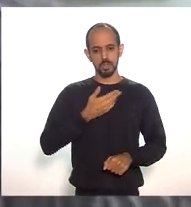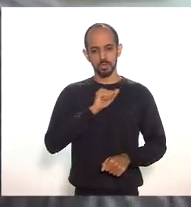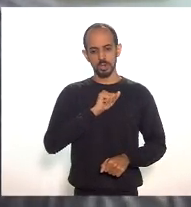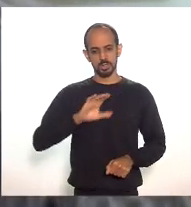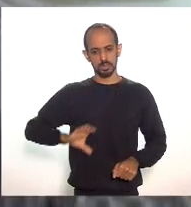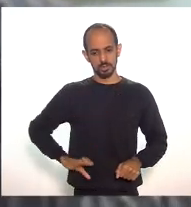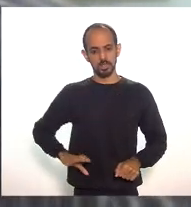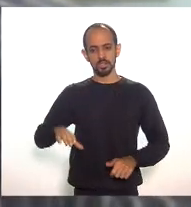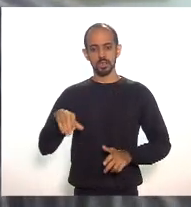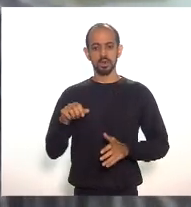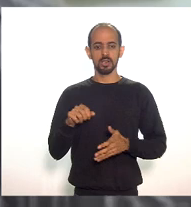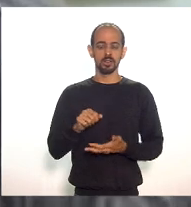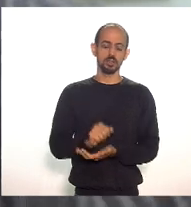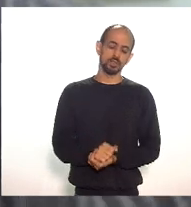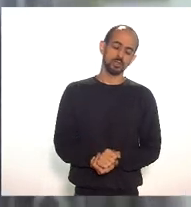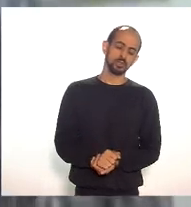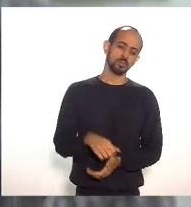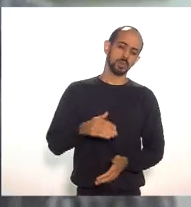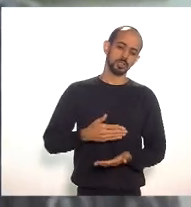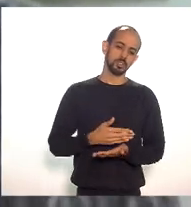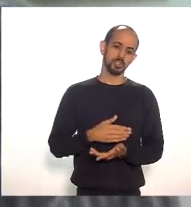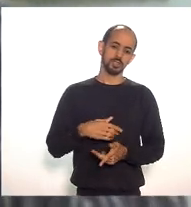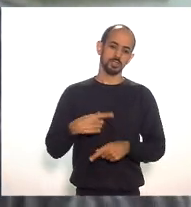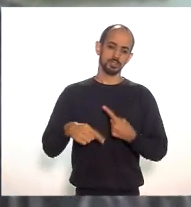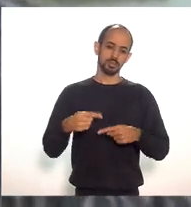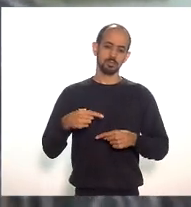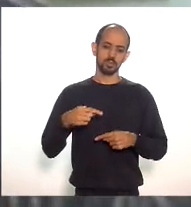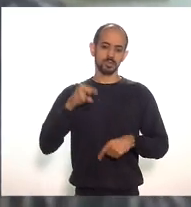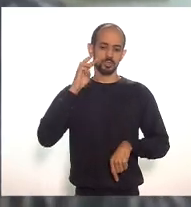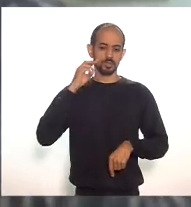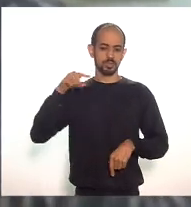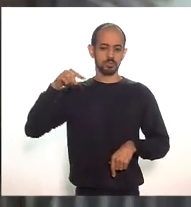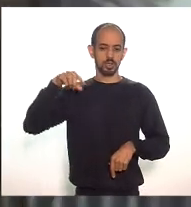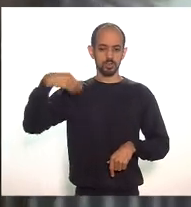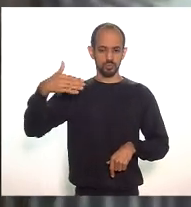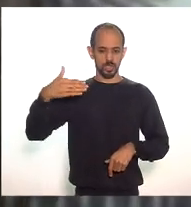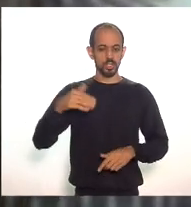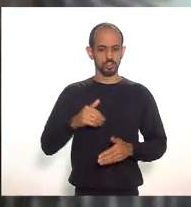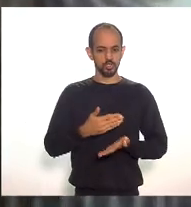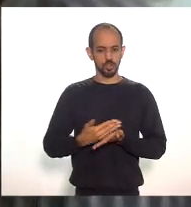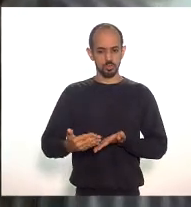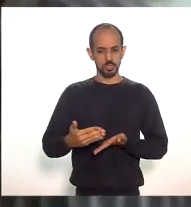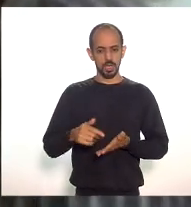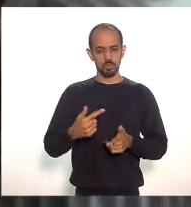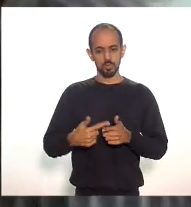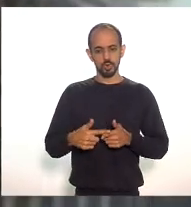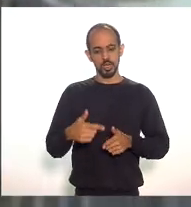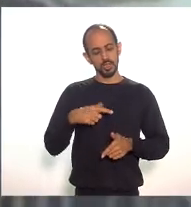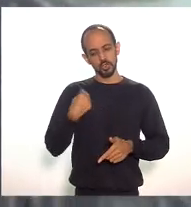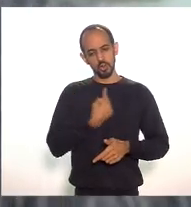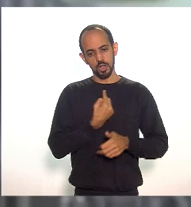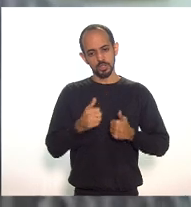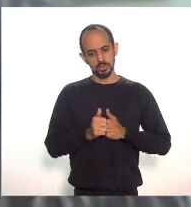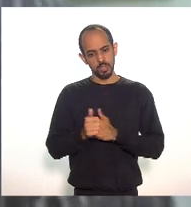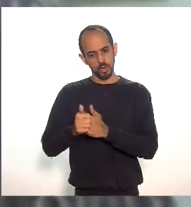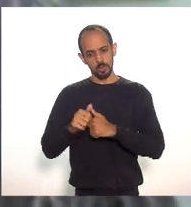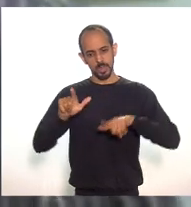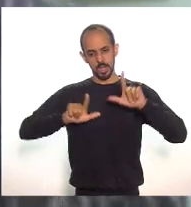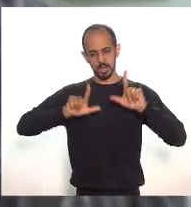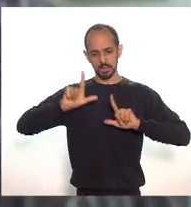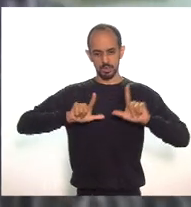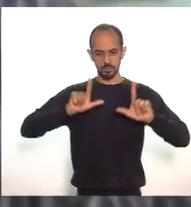segunda logo na terça e quando entrar colocamos isso em votação única Até porque temos acompanhado né na TV